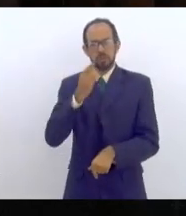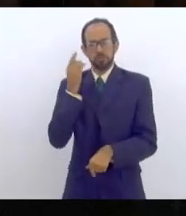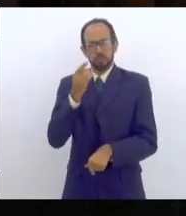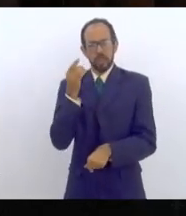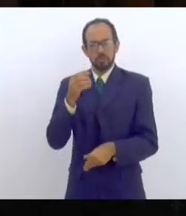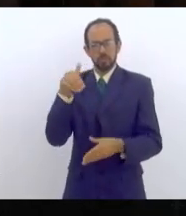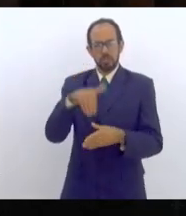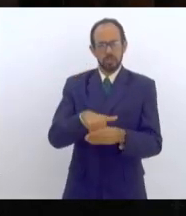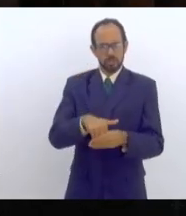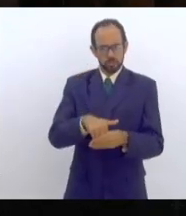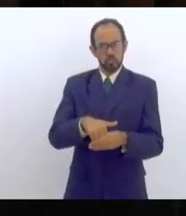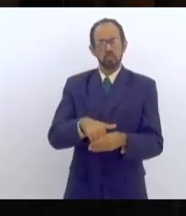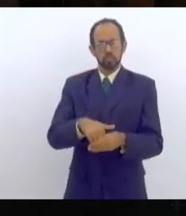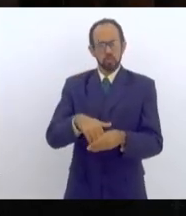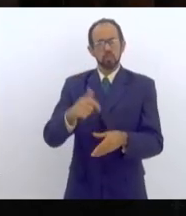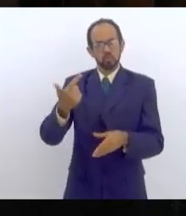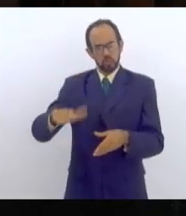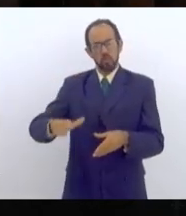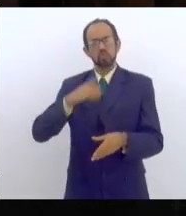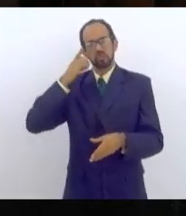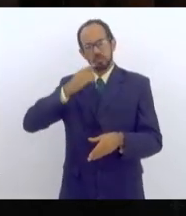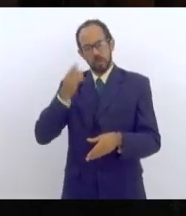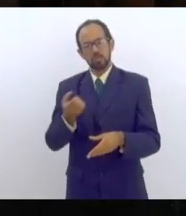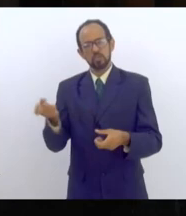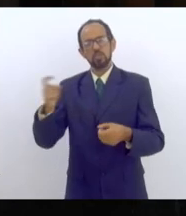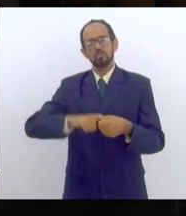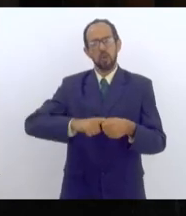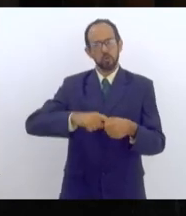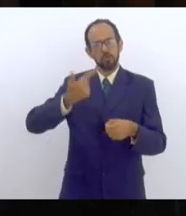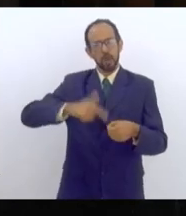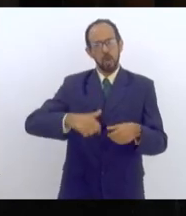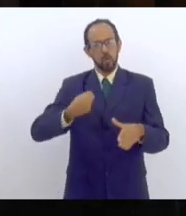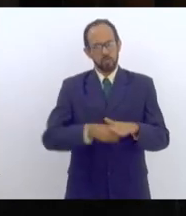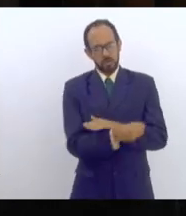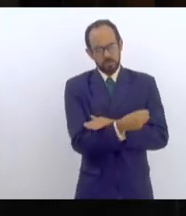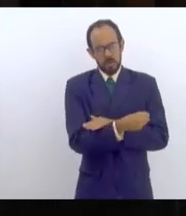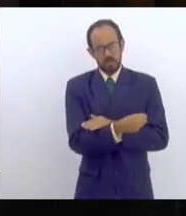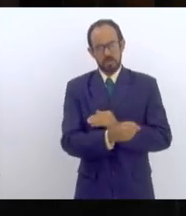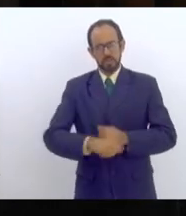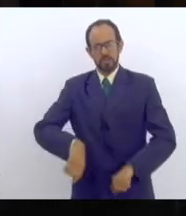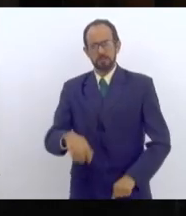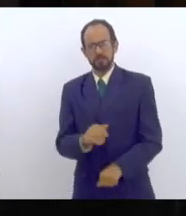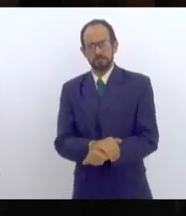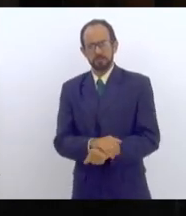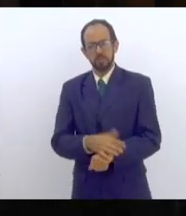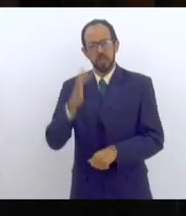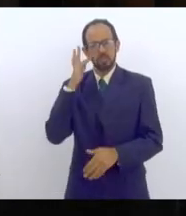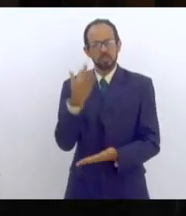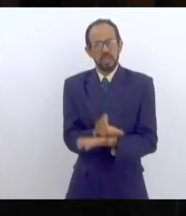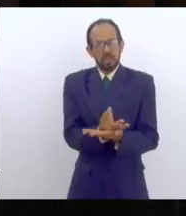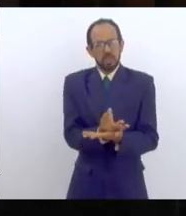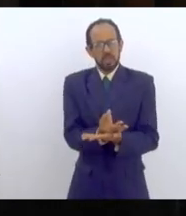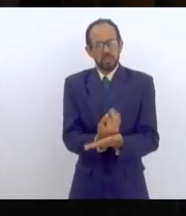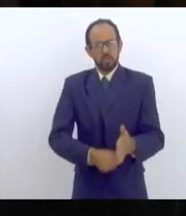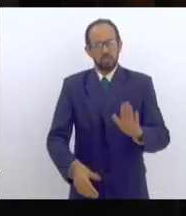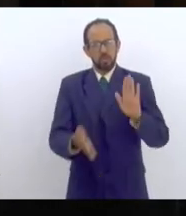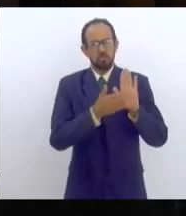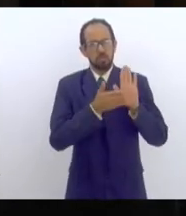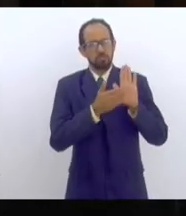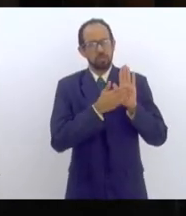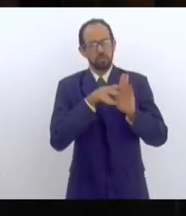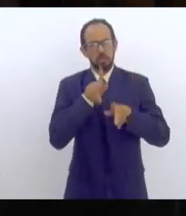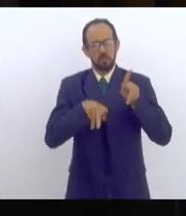e também os reeleitos que seguem para mais um mandato. Tenho certeza de que o compromisso com a população